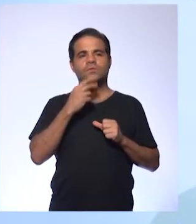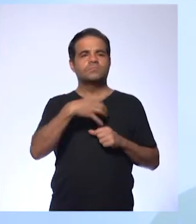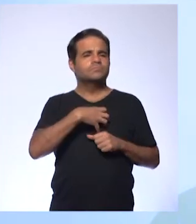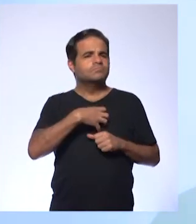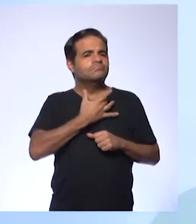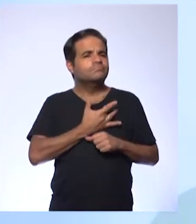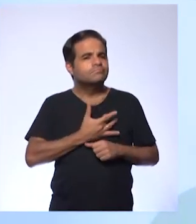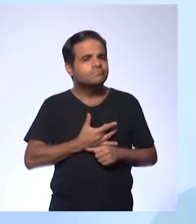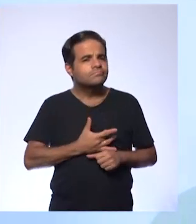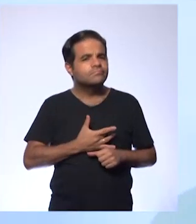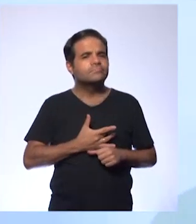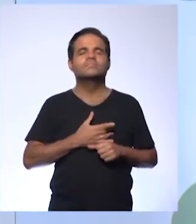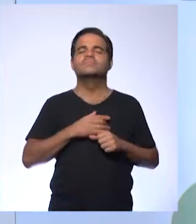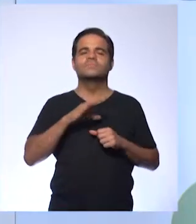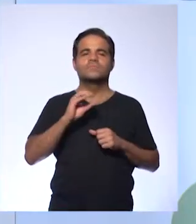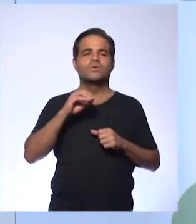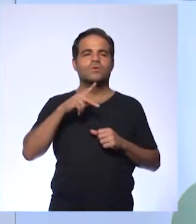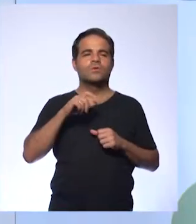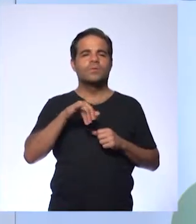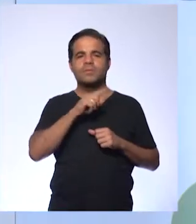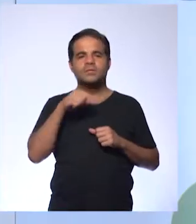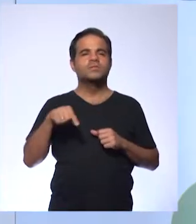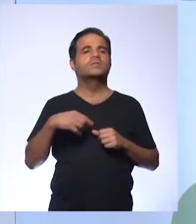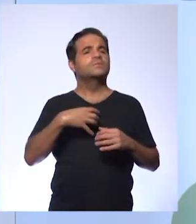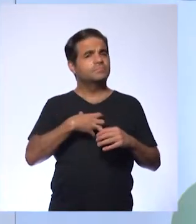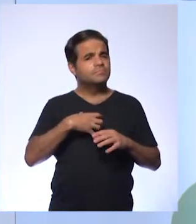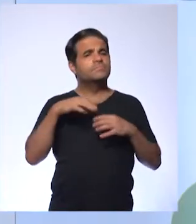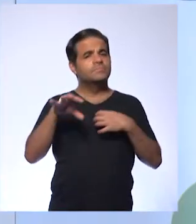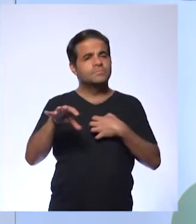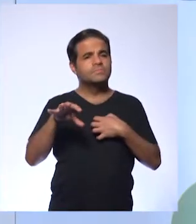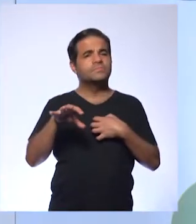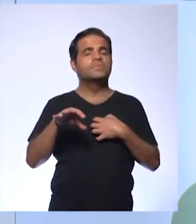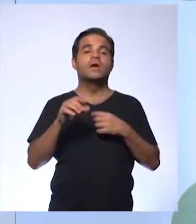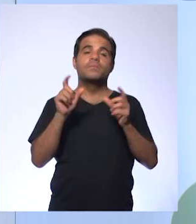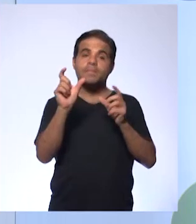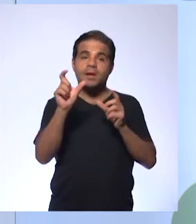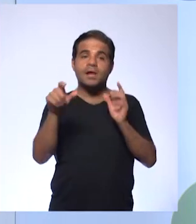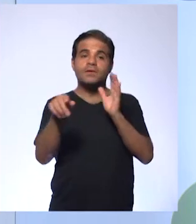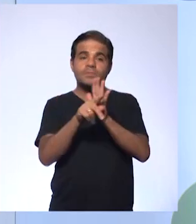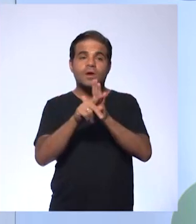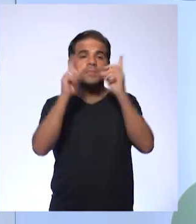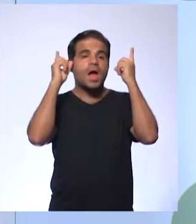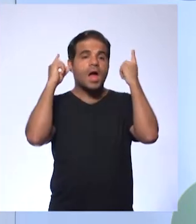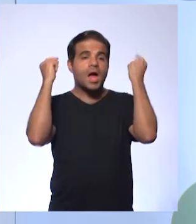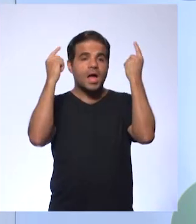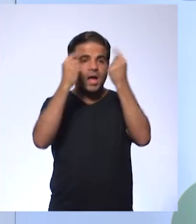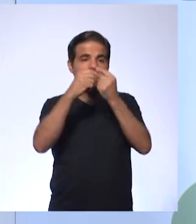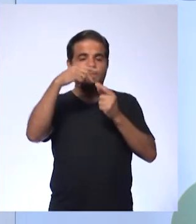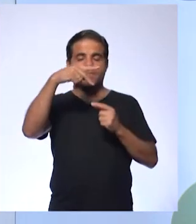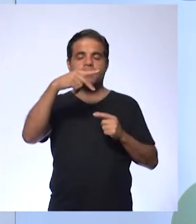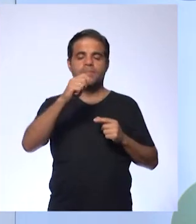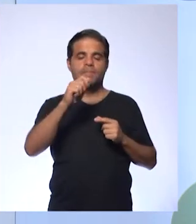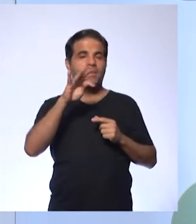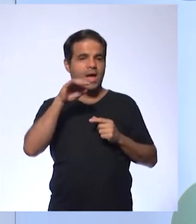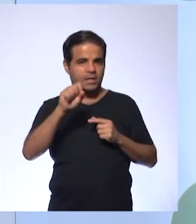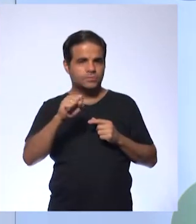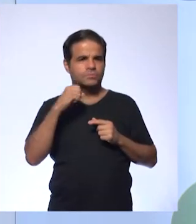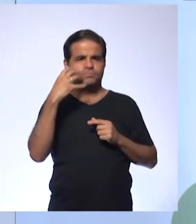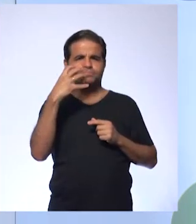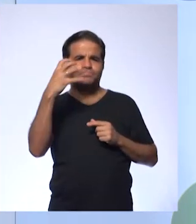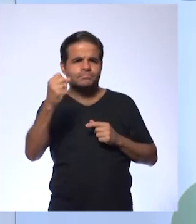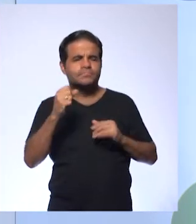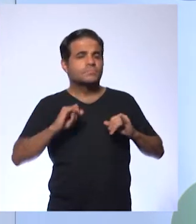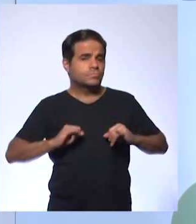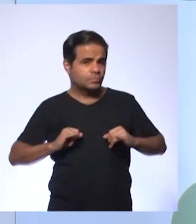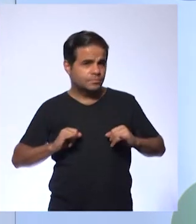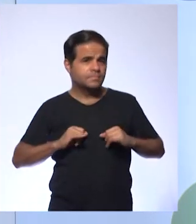compaixão. Perfeito. Até empatia é uma palavra de origem grega, né? Pathos é paixão, né? Sofrimento, já